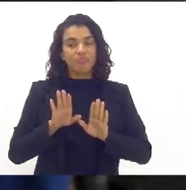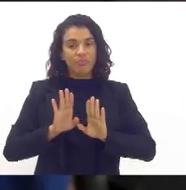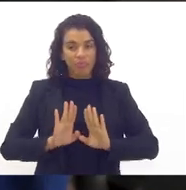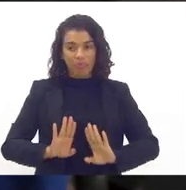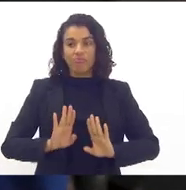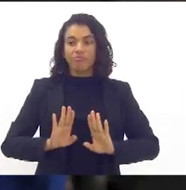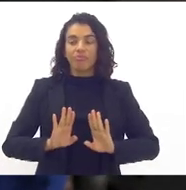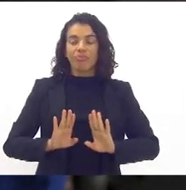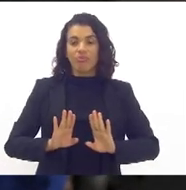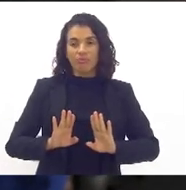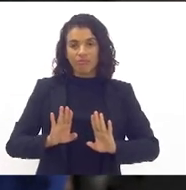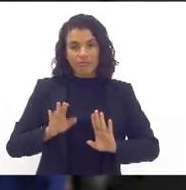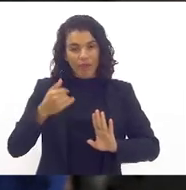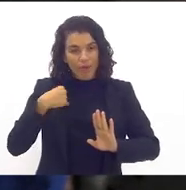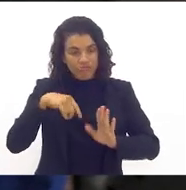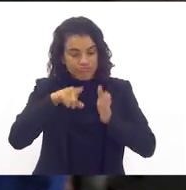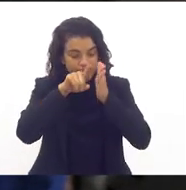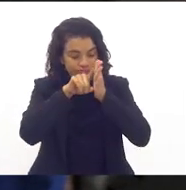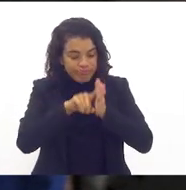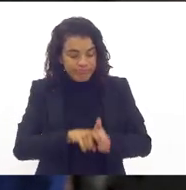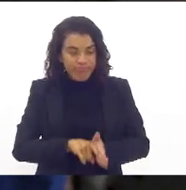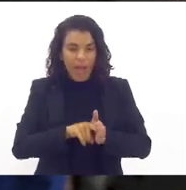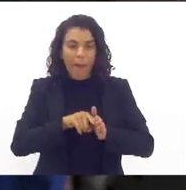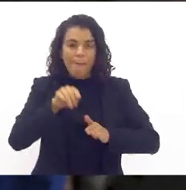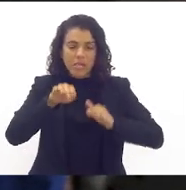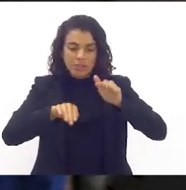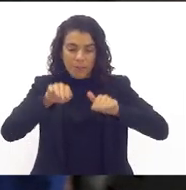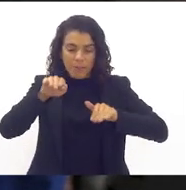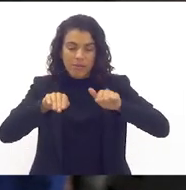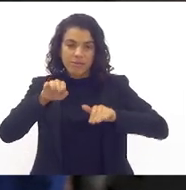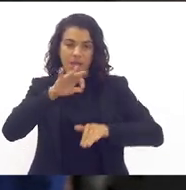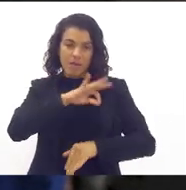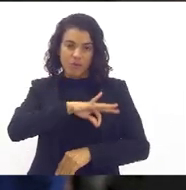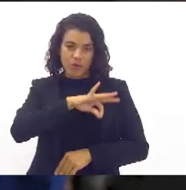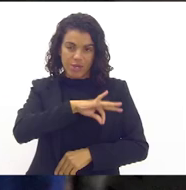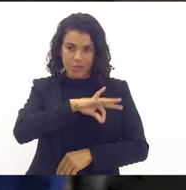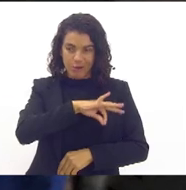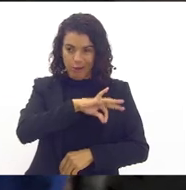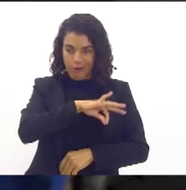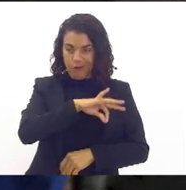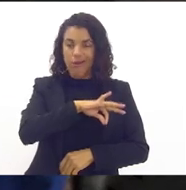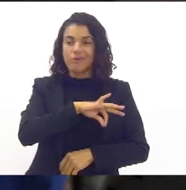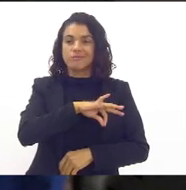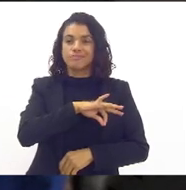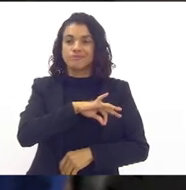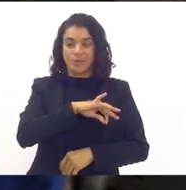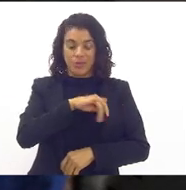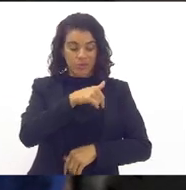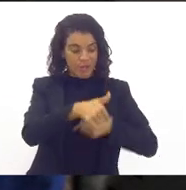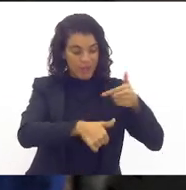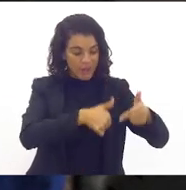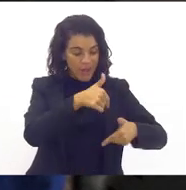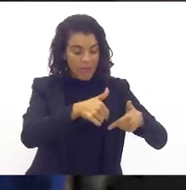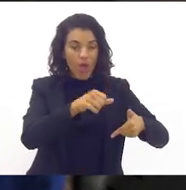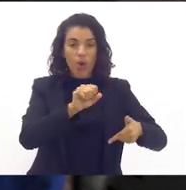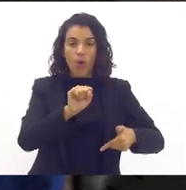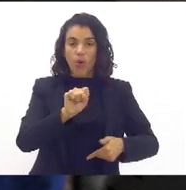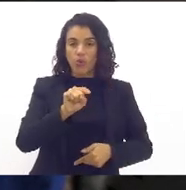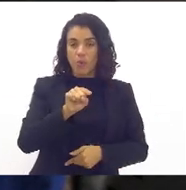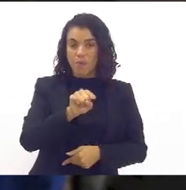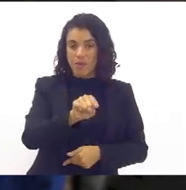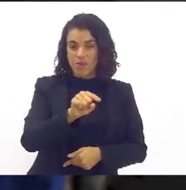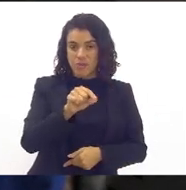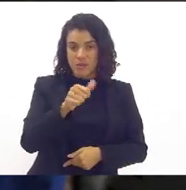ver a média remuneratória. A média remuneratória do ativo está em